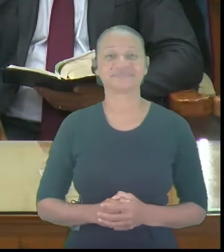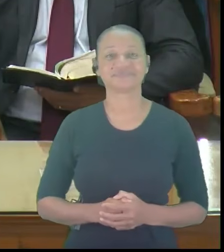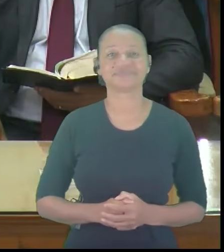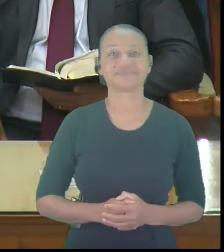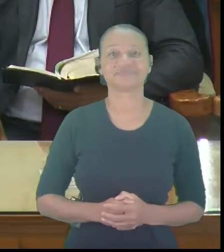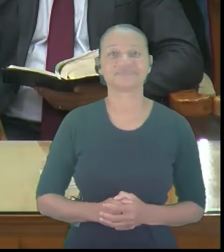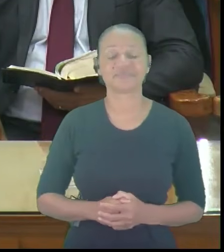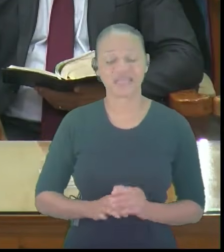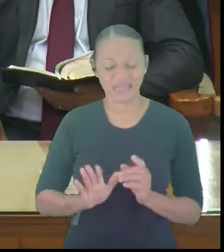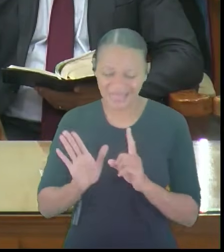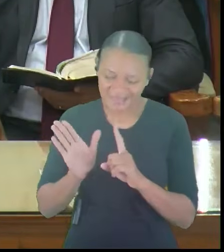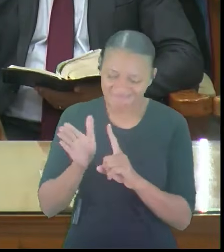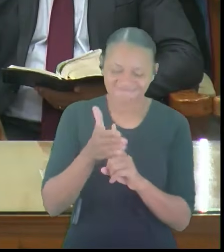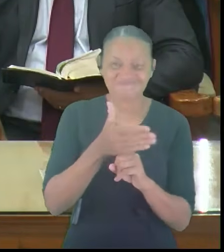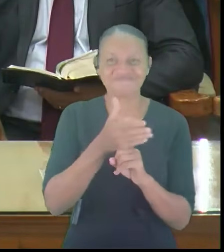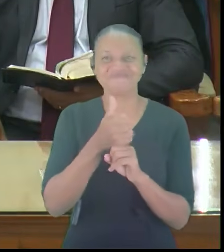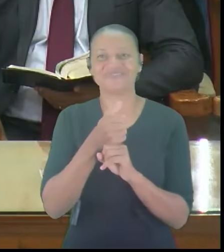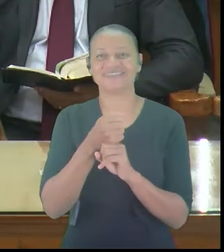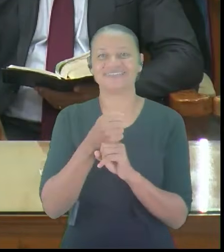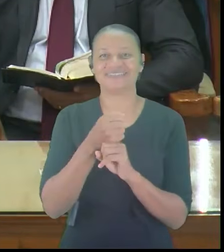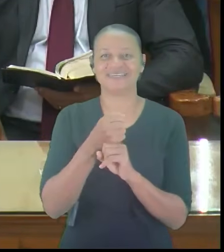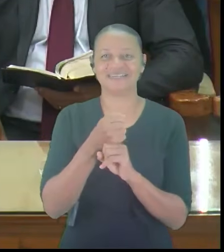É mistério.